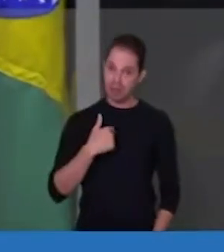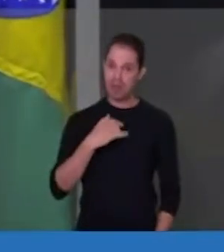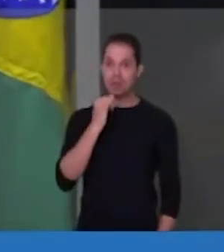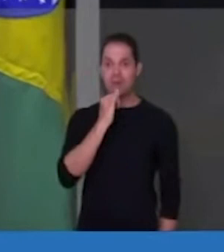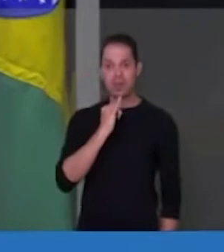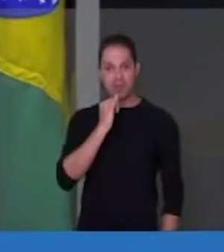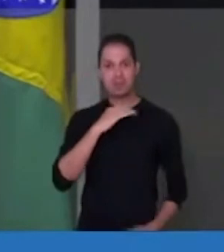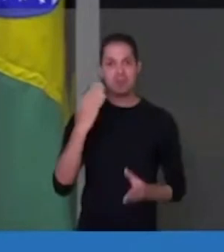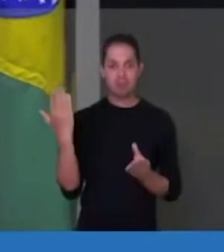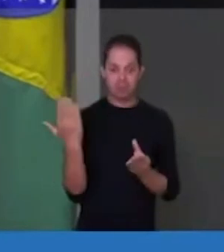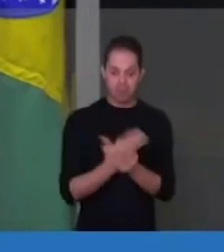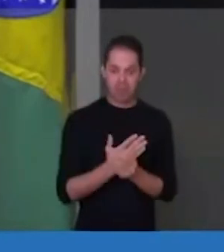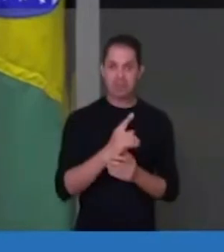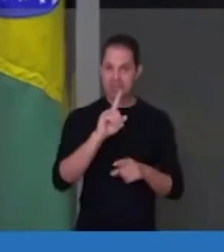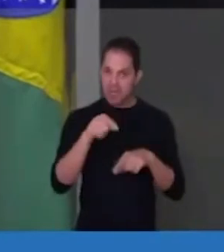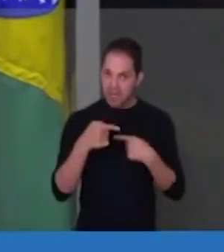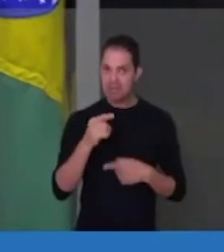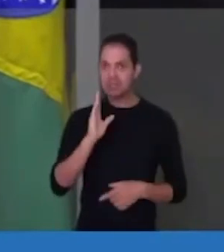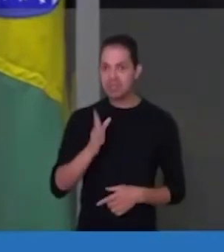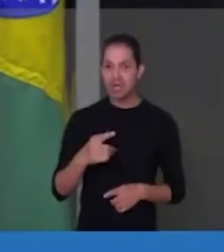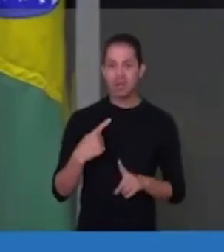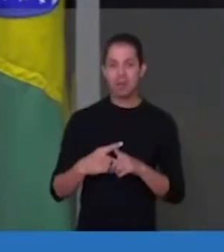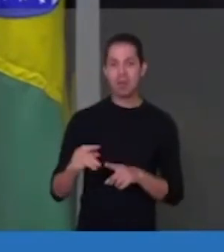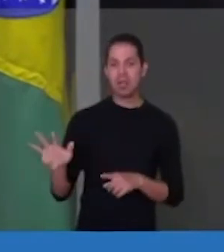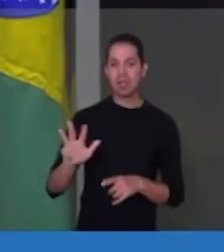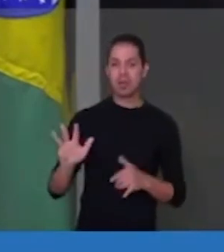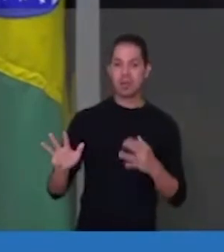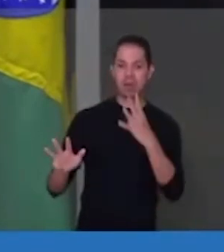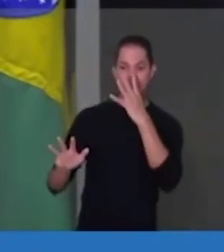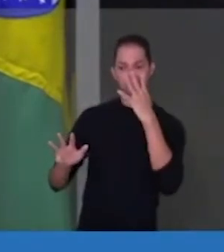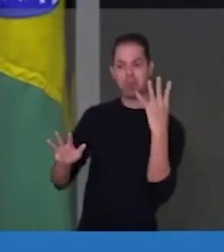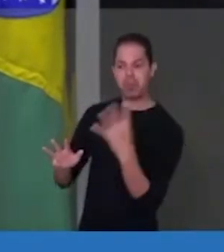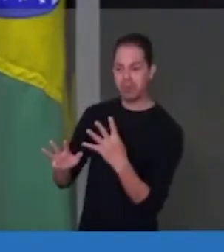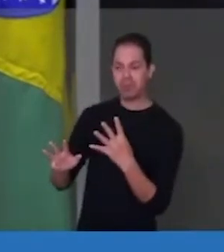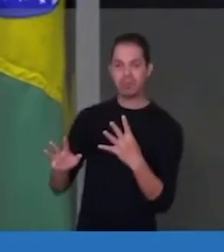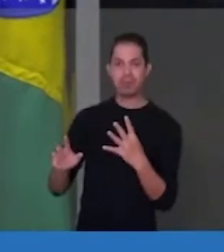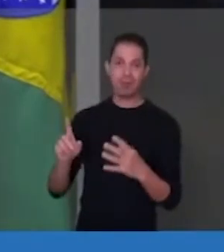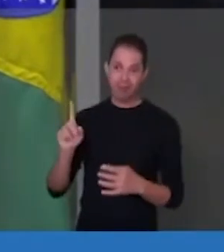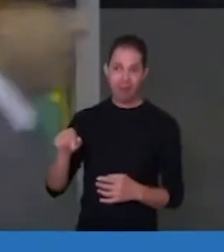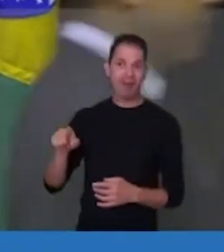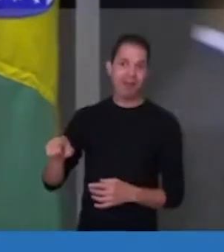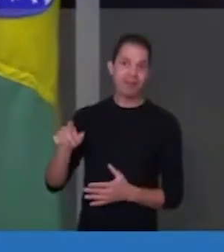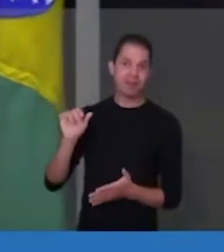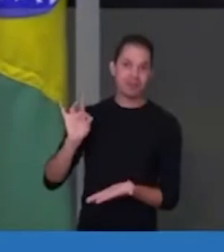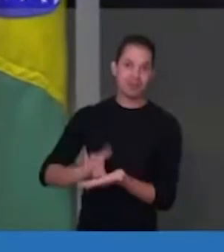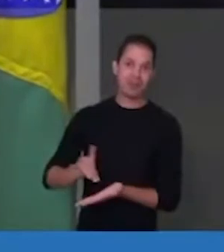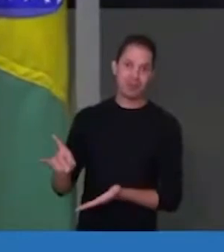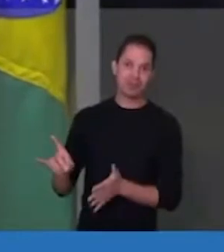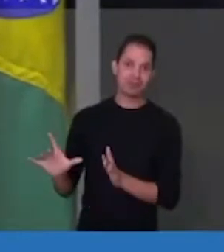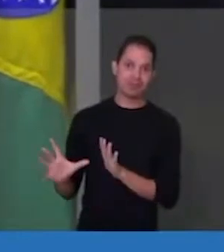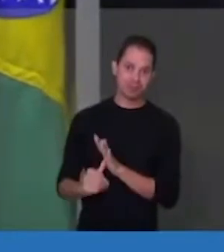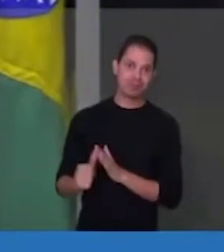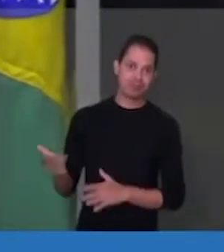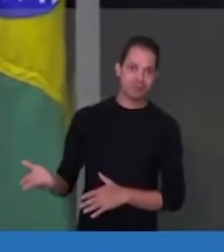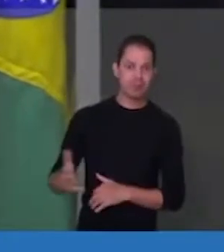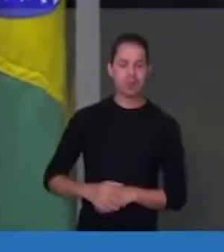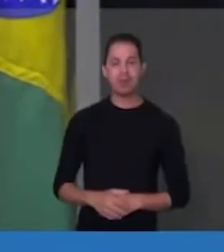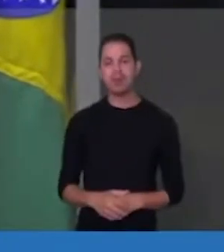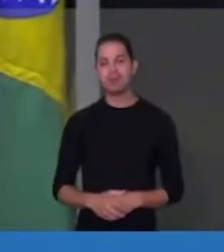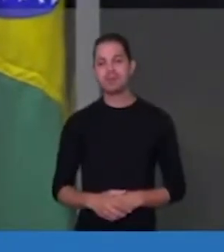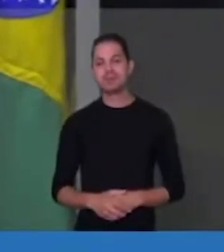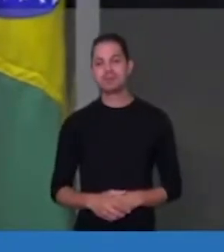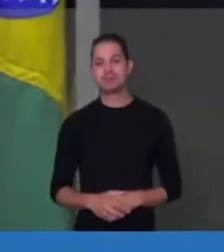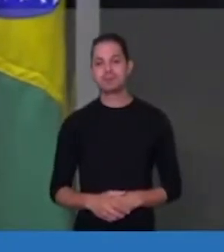sofrendo processos por ter chamado Lula daquilo que de fato ele é. Então, meus senhores, nós abrimos aqui um pedido